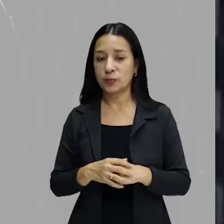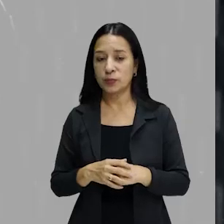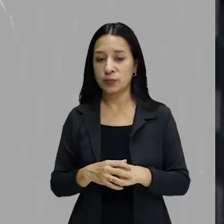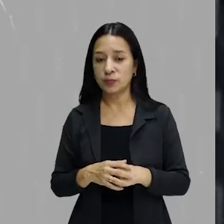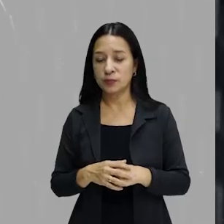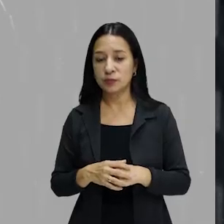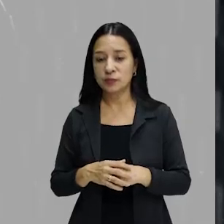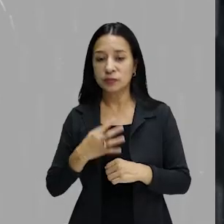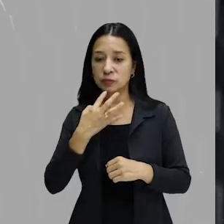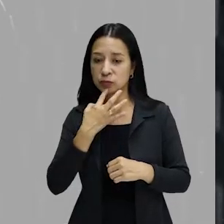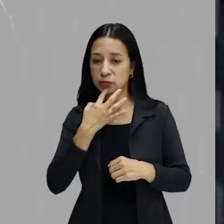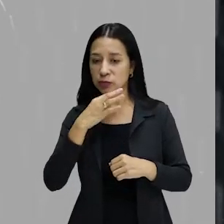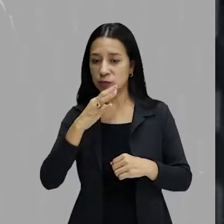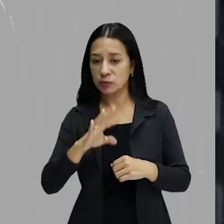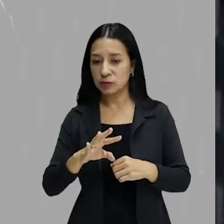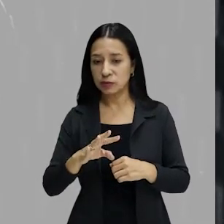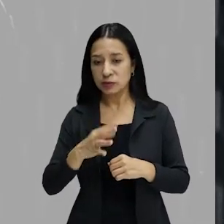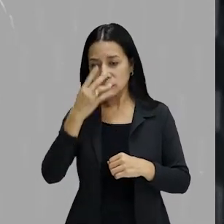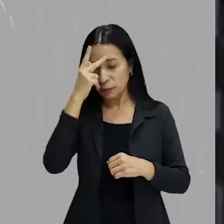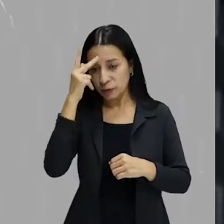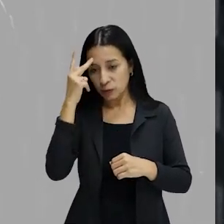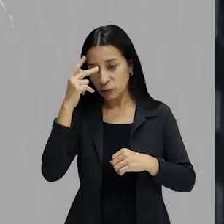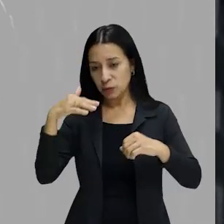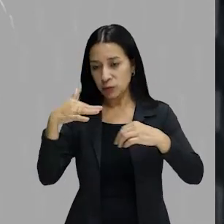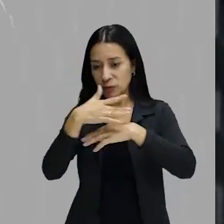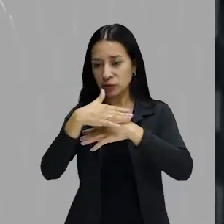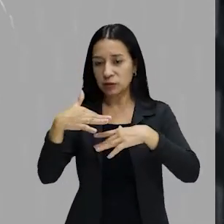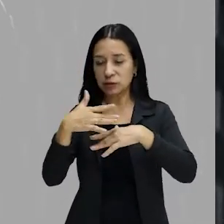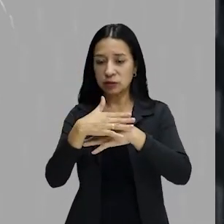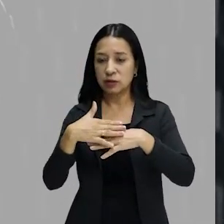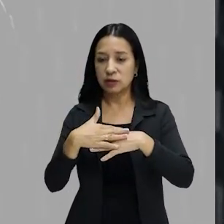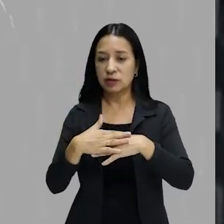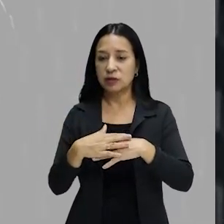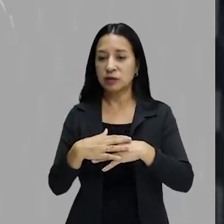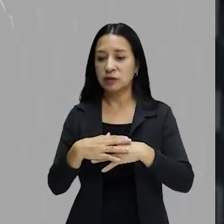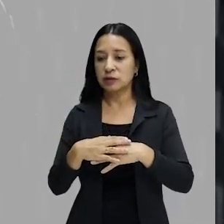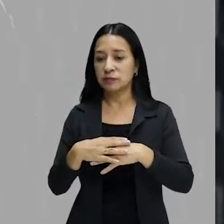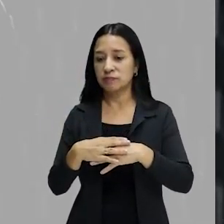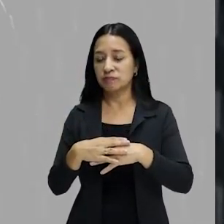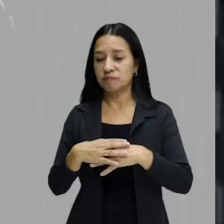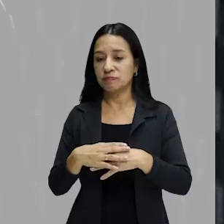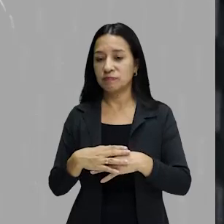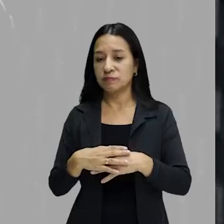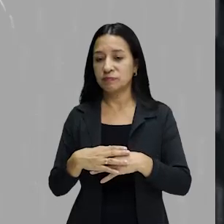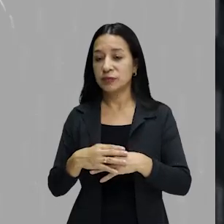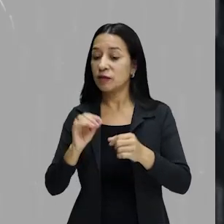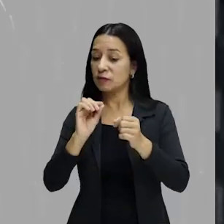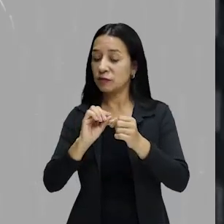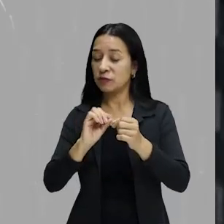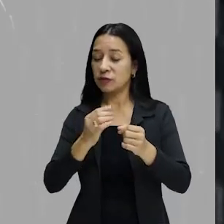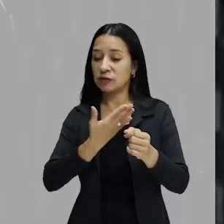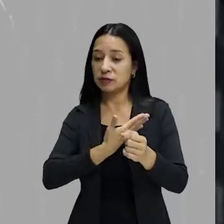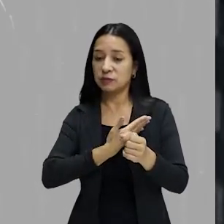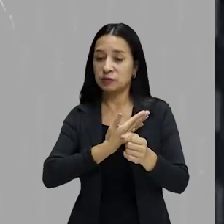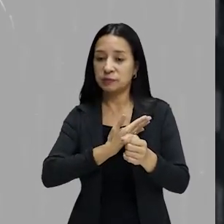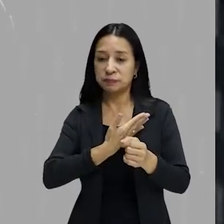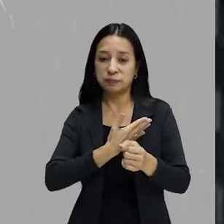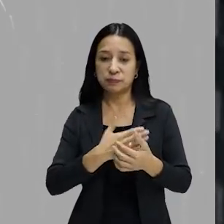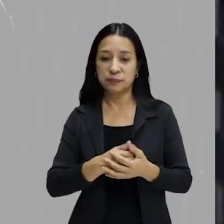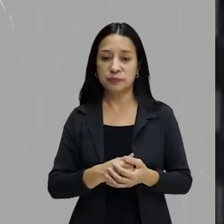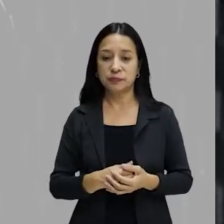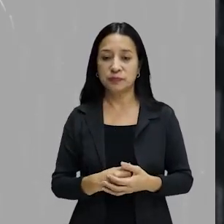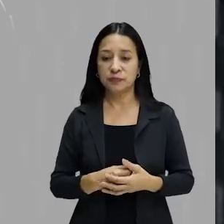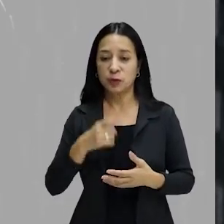Embora não conhecesse ninguém na cidade, logo se enturmou. Ainda que não conhecesse ninguém, conseguiu